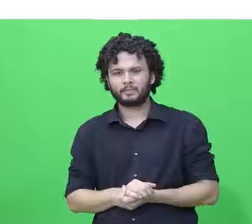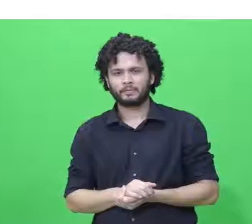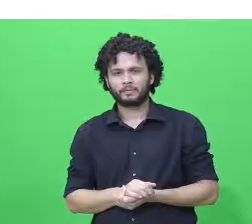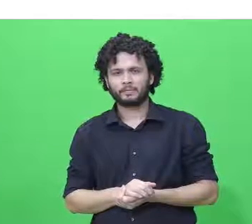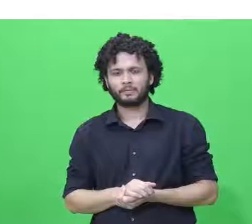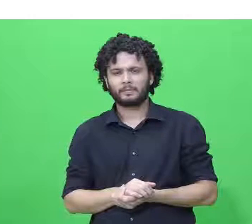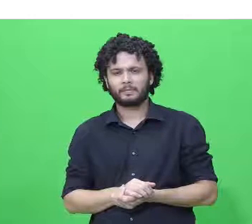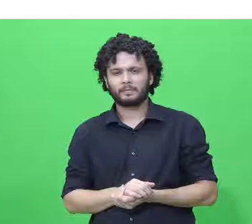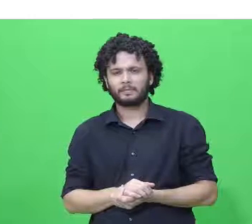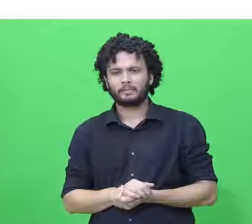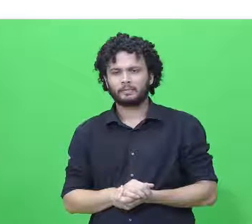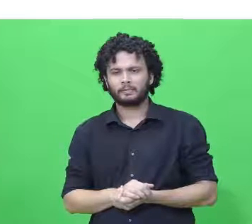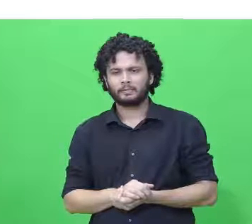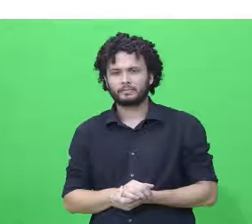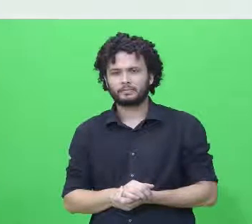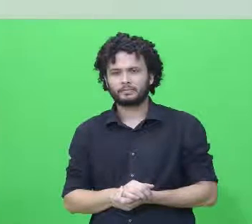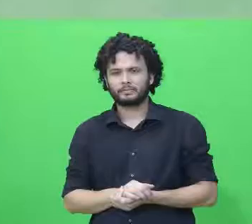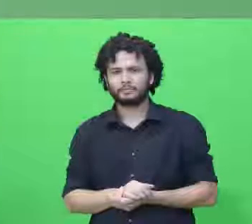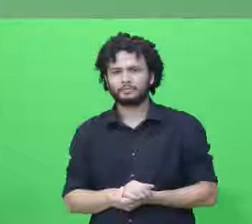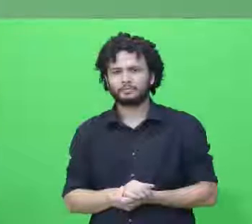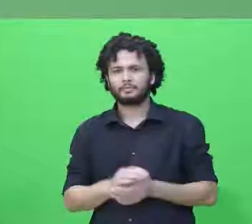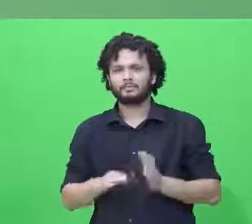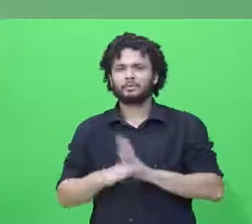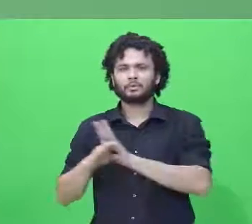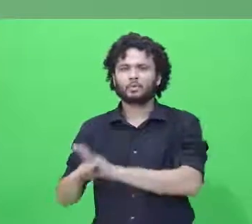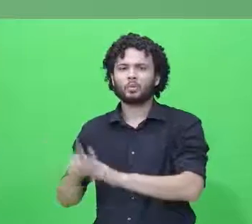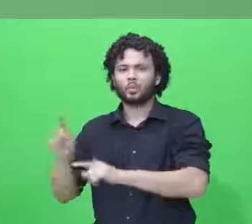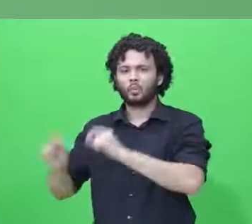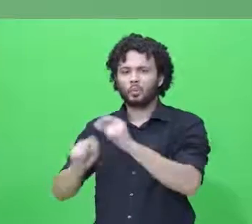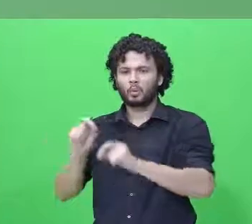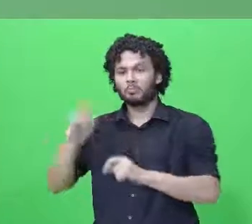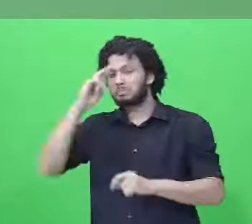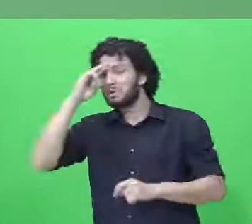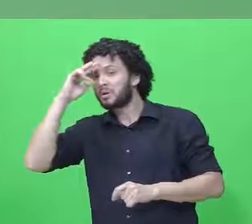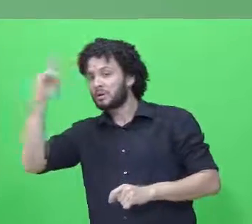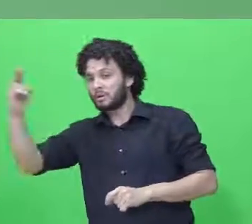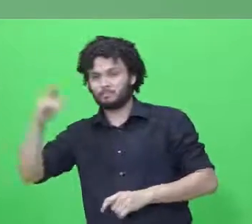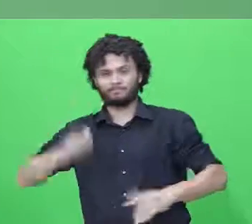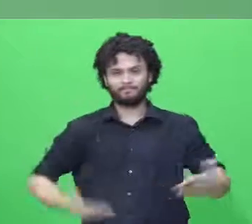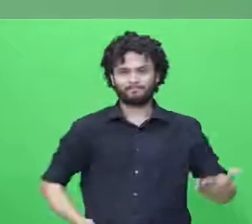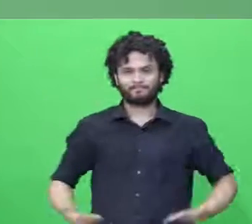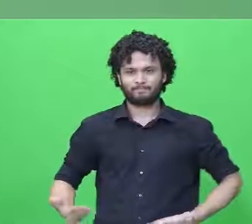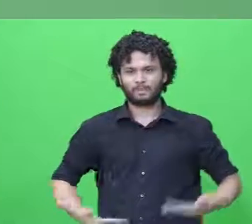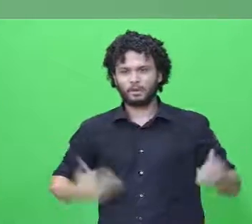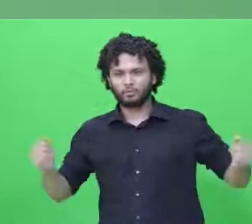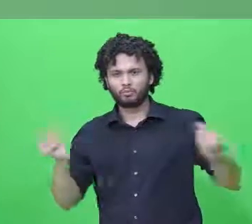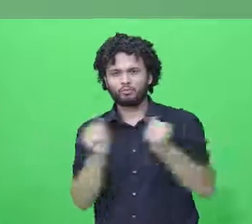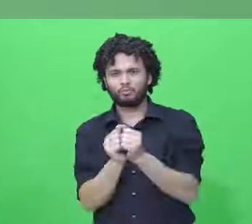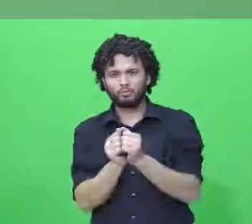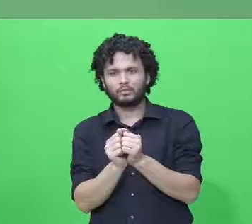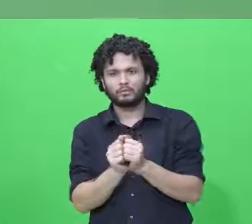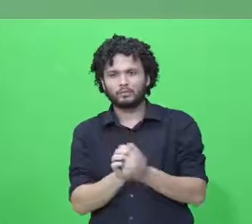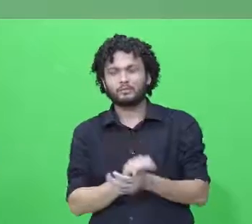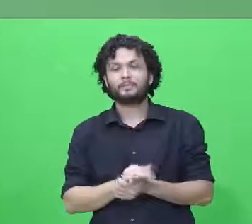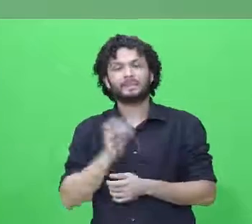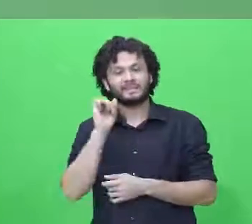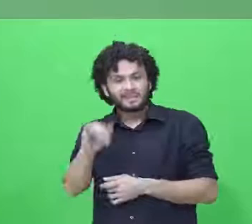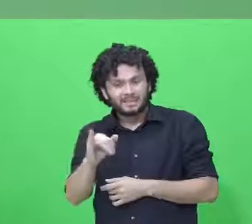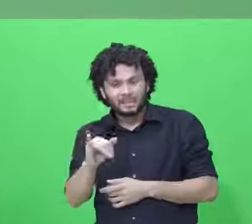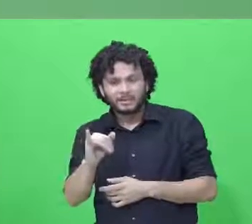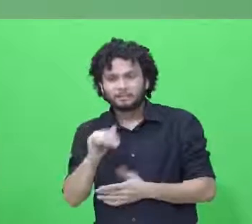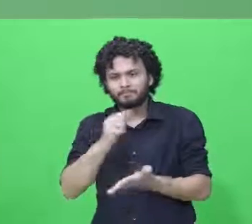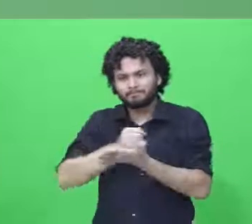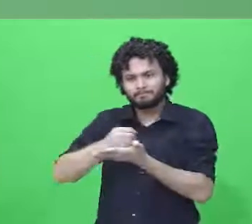fazer, então, a intervenção entre o patrão e o empregado, né? Então, agora, quem for